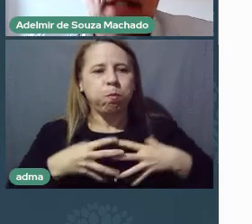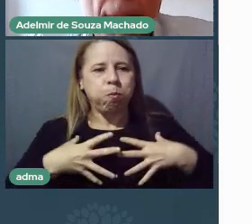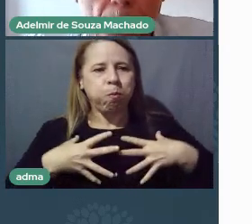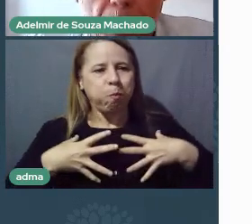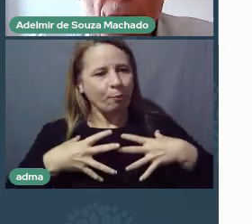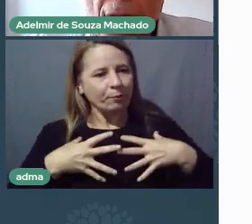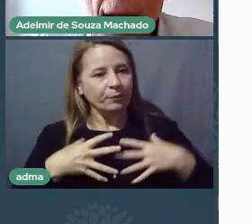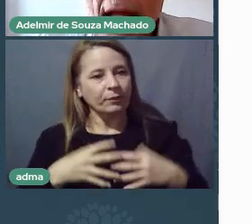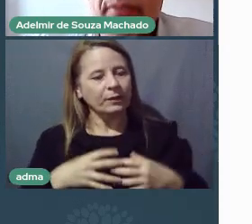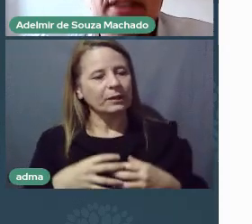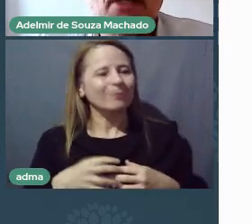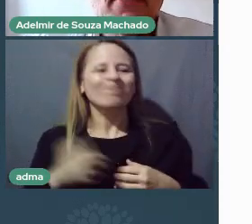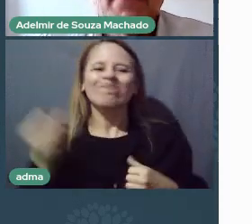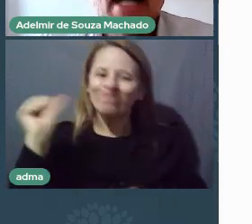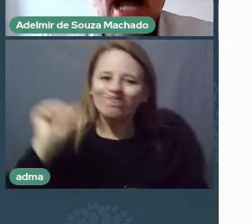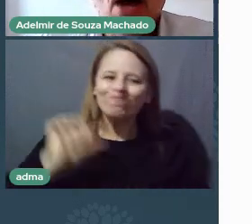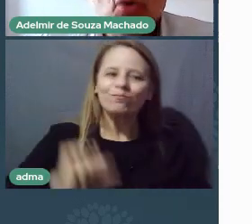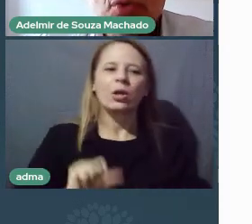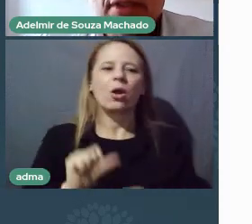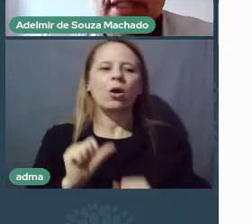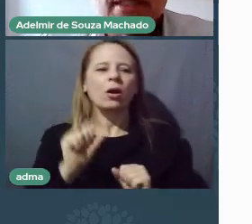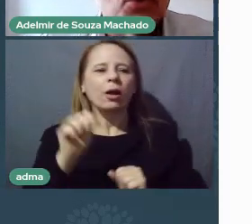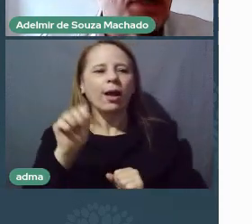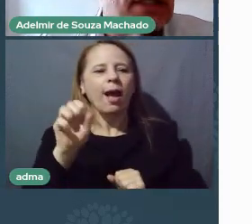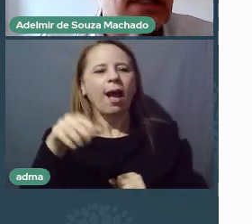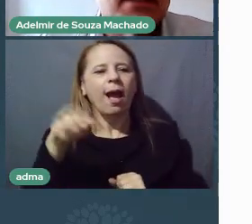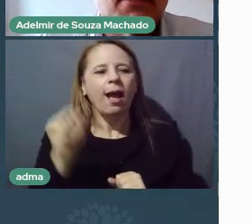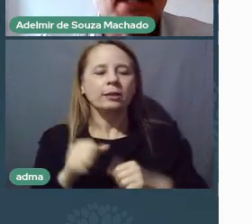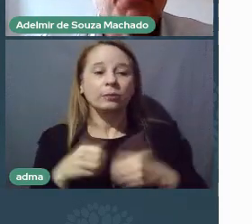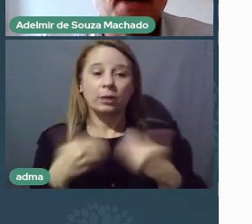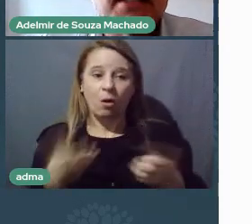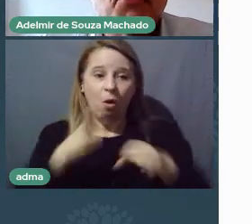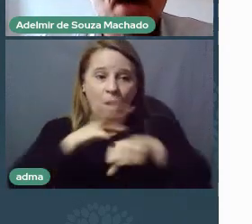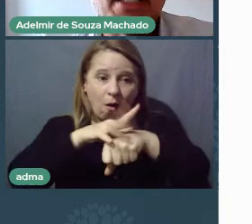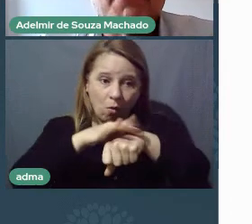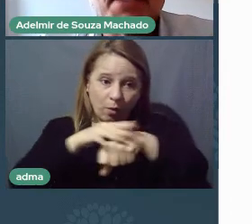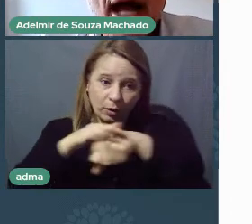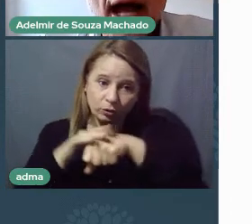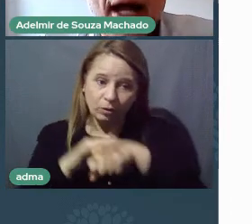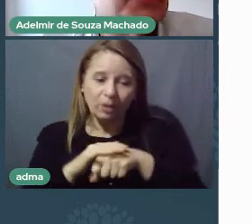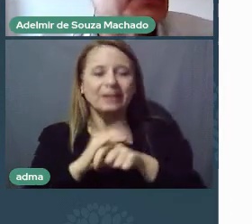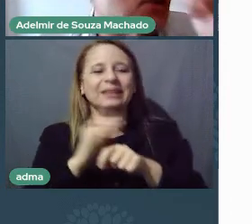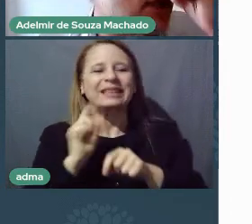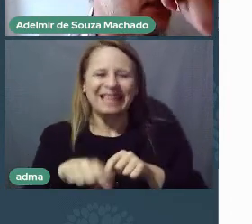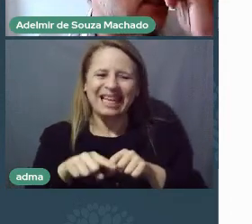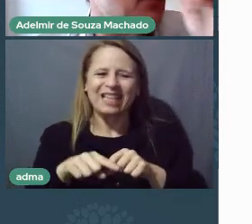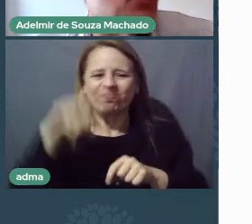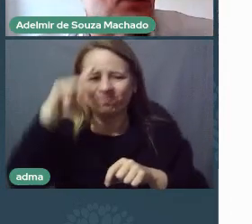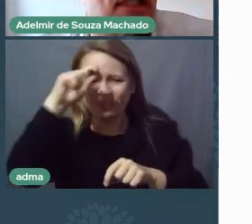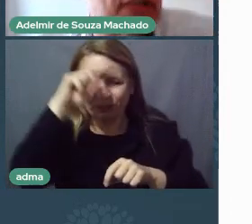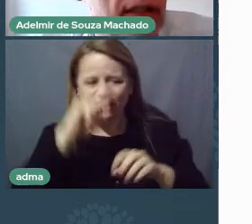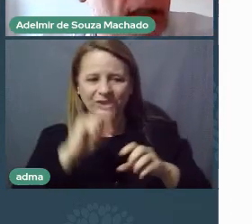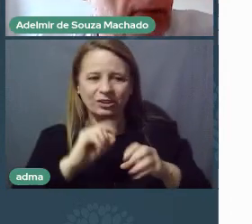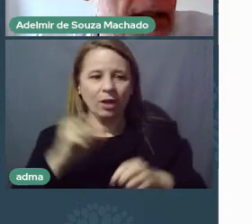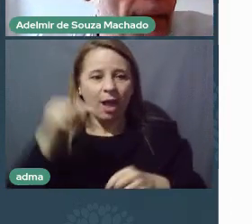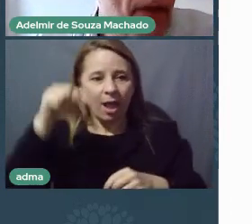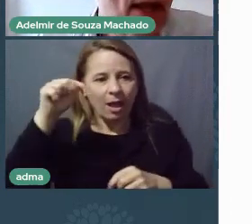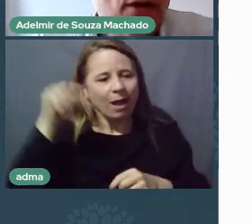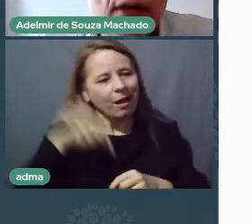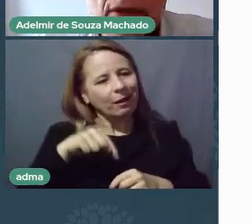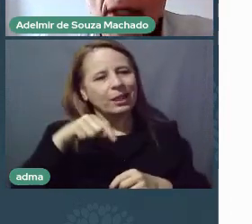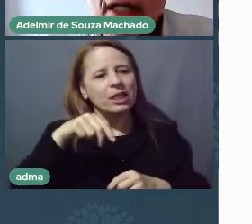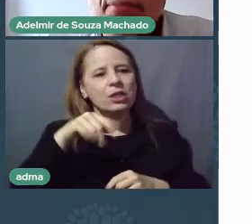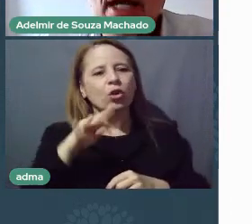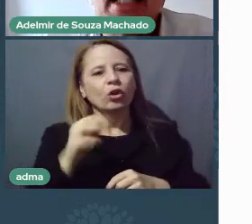anormal, piora a asma. Então, algumas dessas doenças fazem uma gambiarra, a gente conhece aqui no Nordeste essa